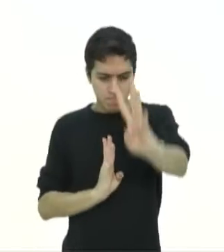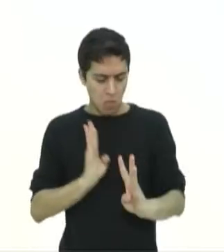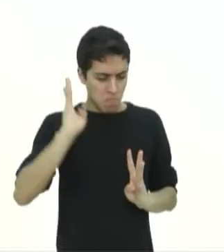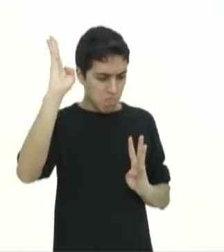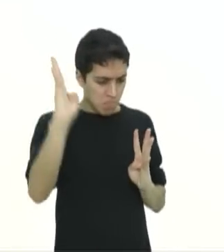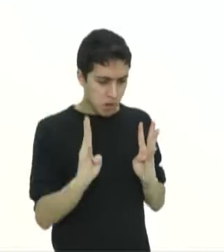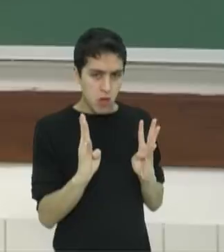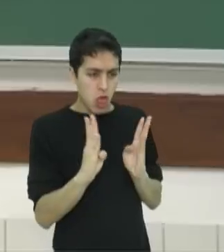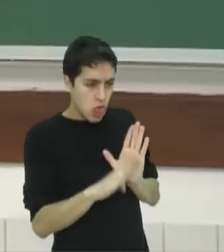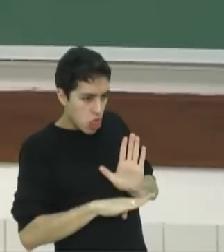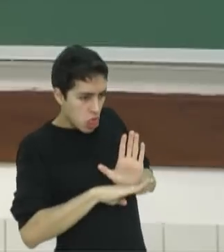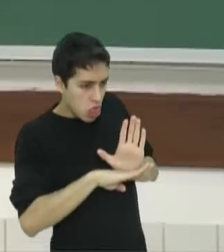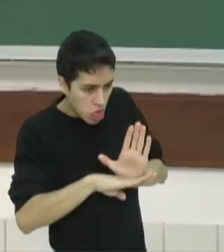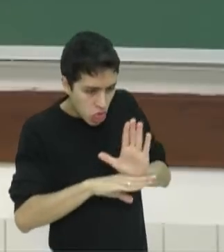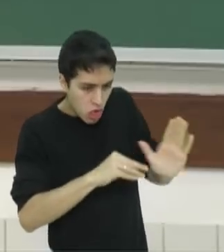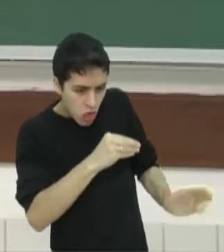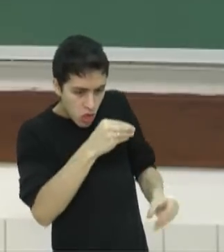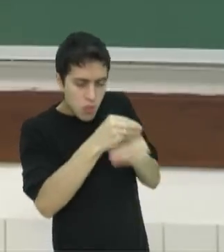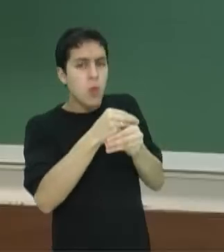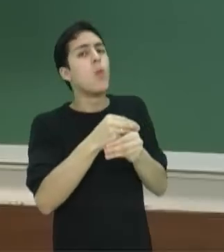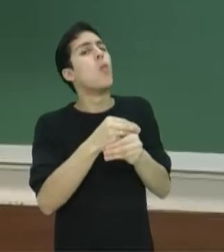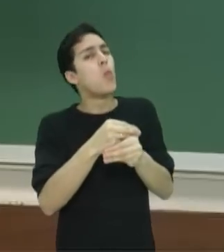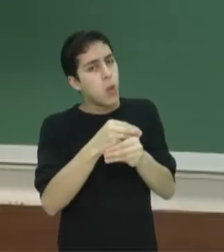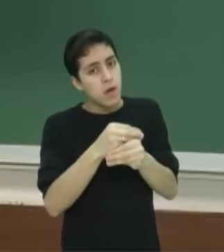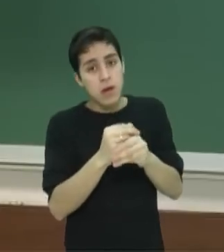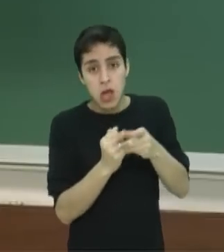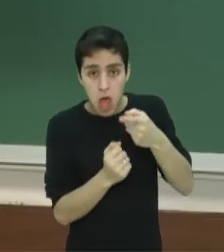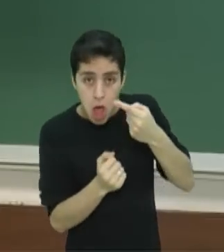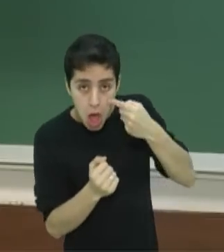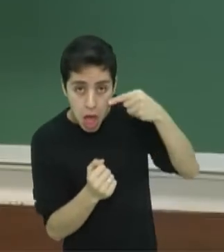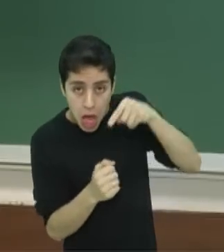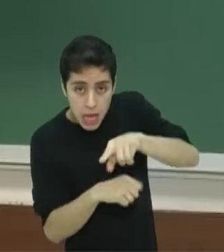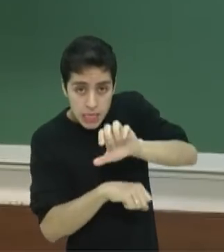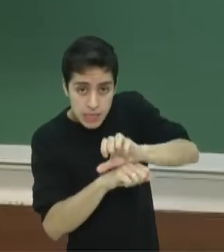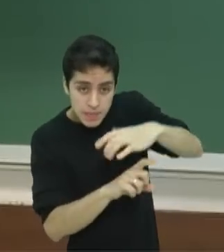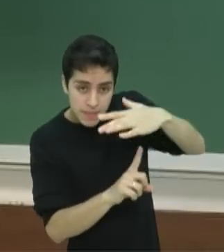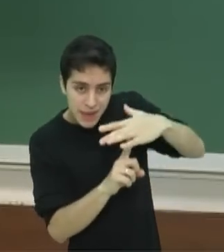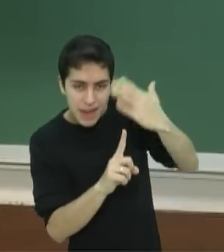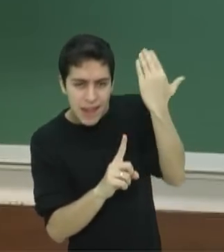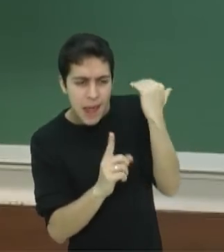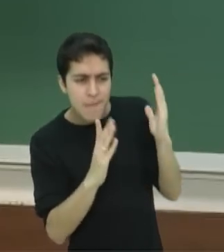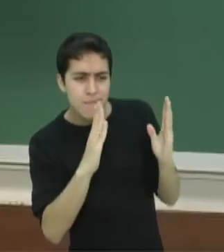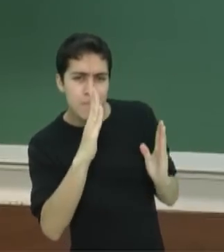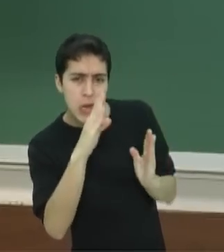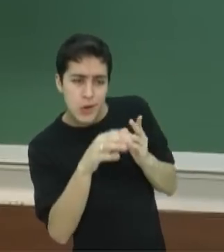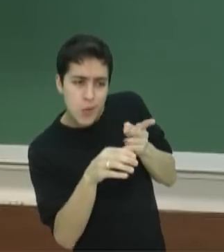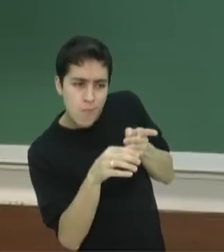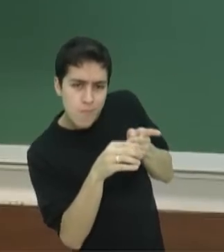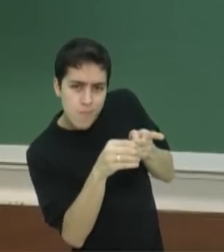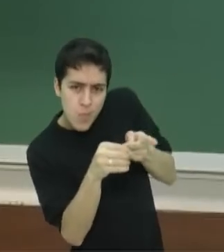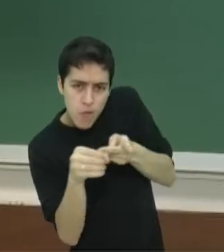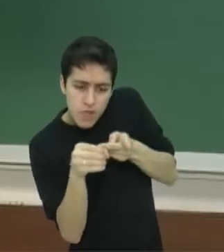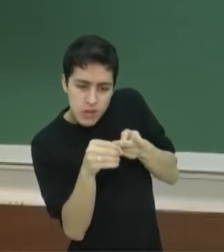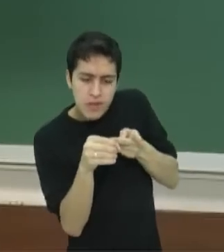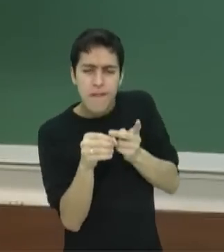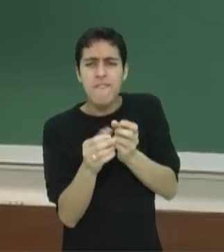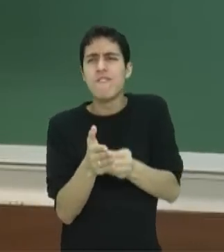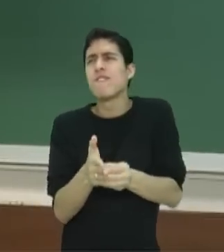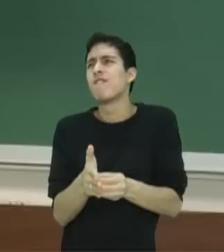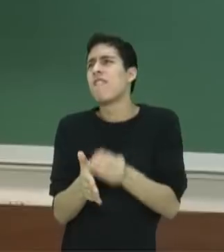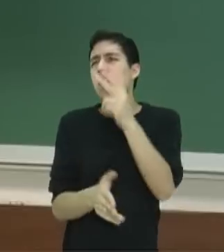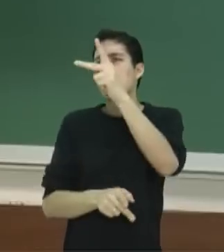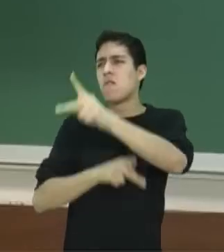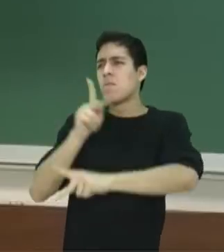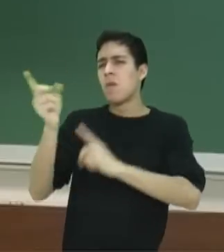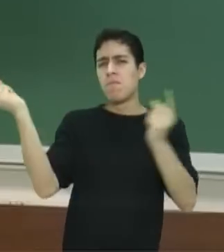E, reforçando, no estado do Paraná, na época província, vários povos imigrantes. Aqui eu já vou adiantar